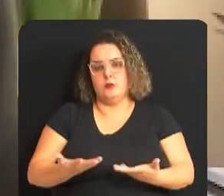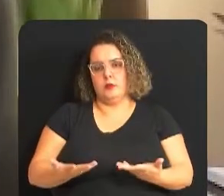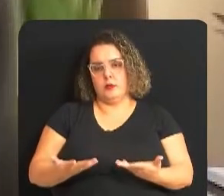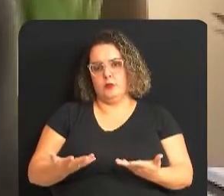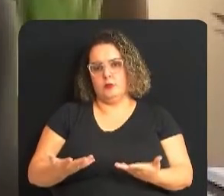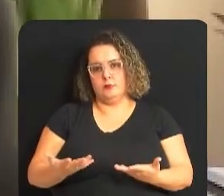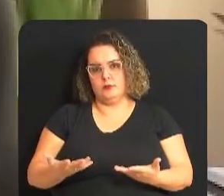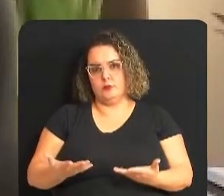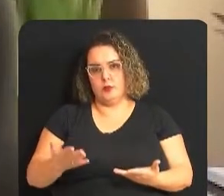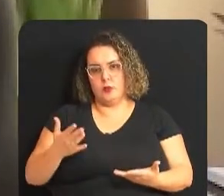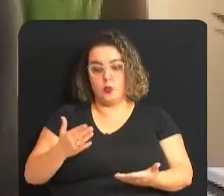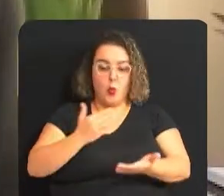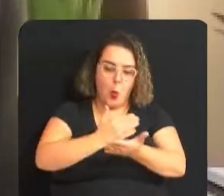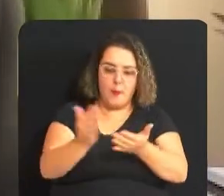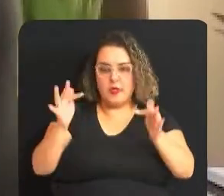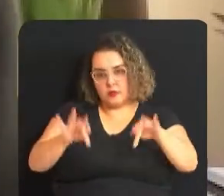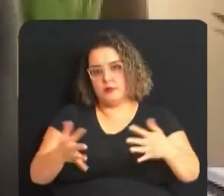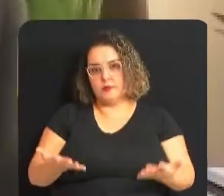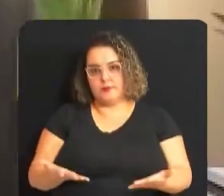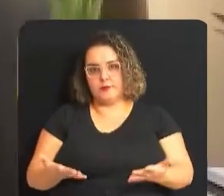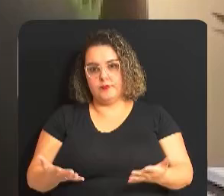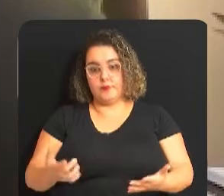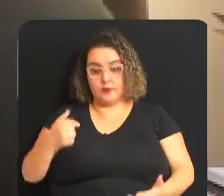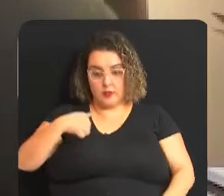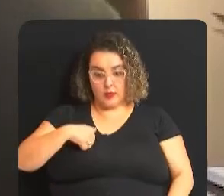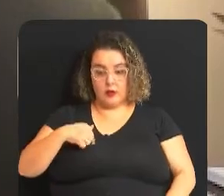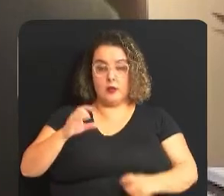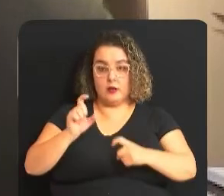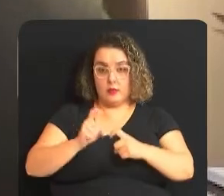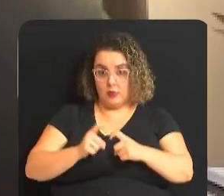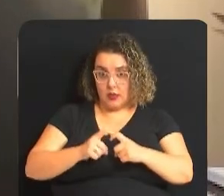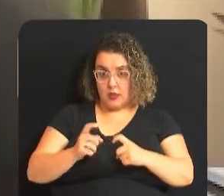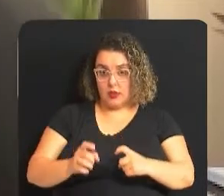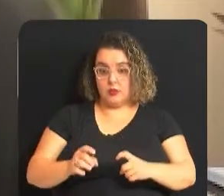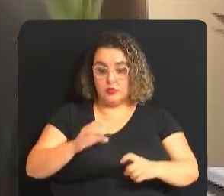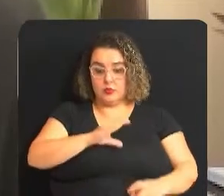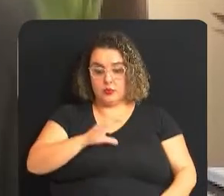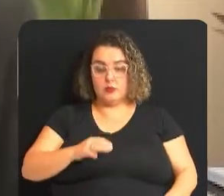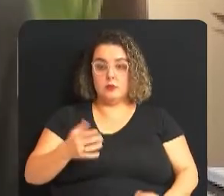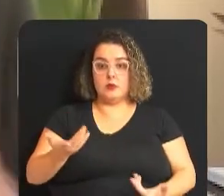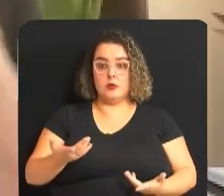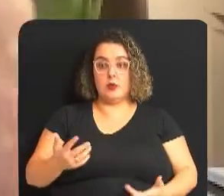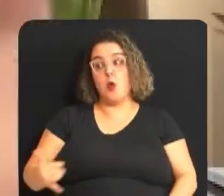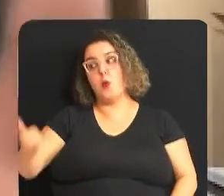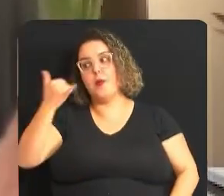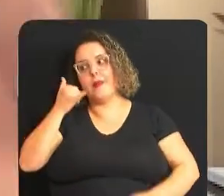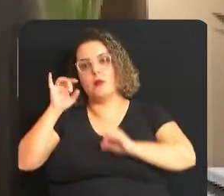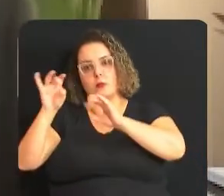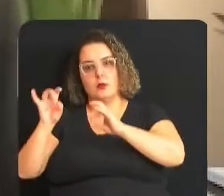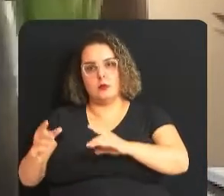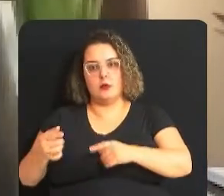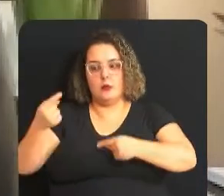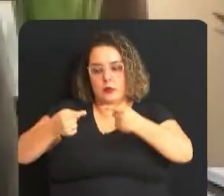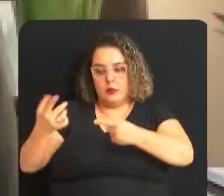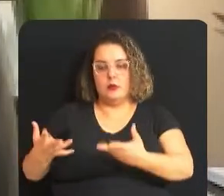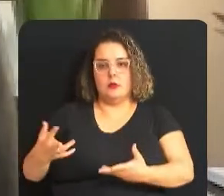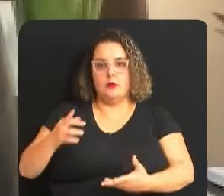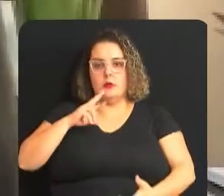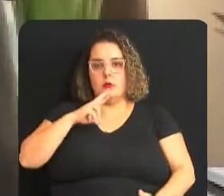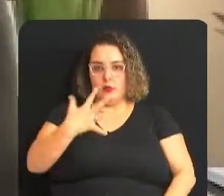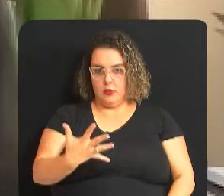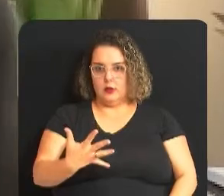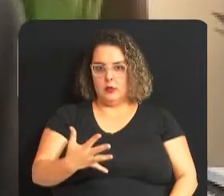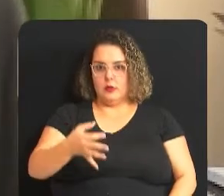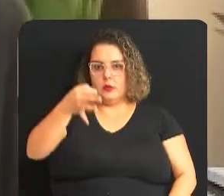Se eu, como clínico geral, tiver uma dúvida, eu ligo para o especialista, discuto o caso e trago para você a resposta do